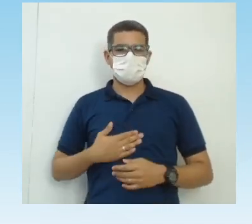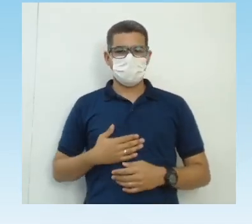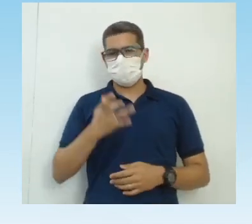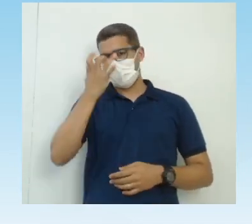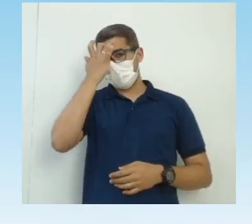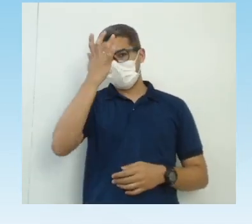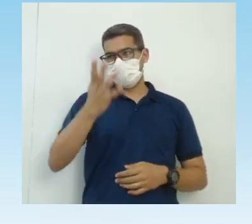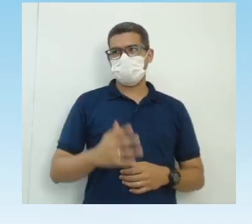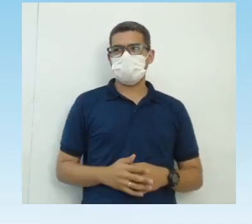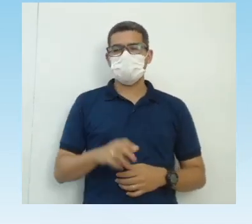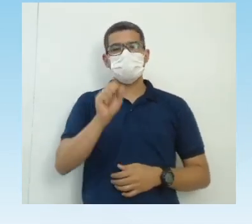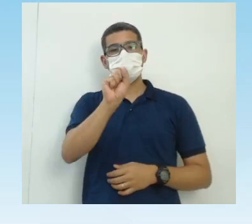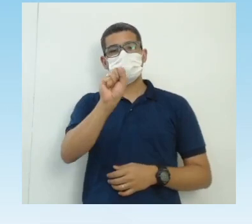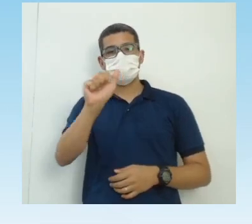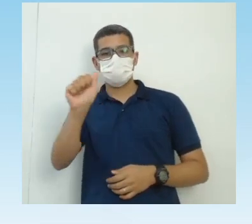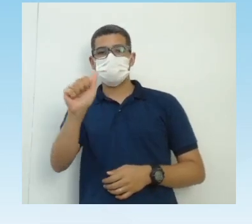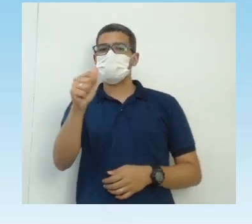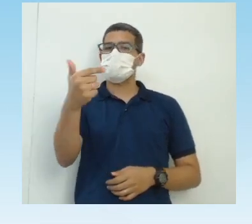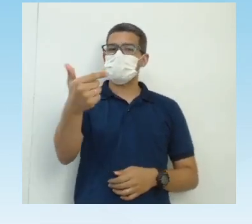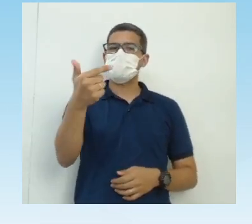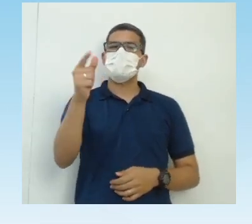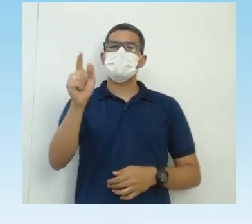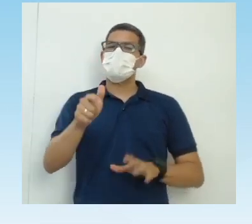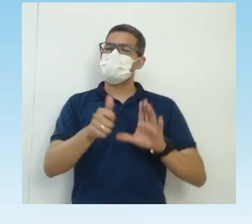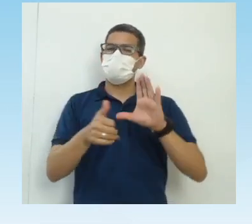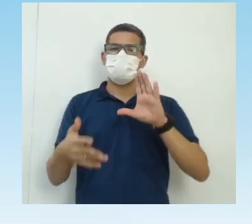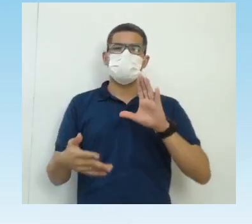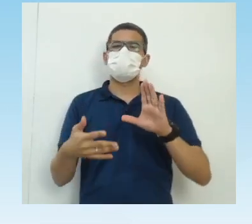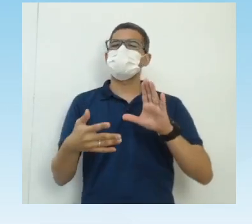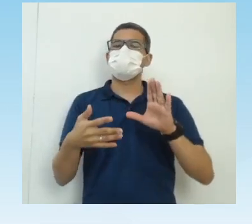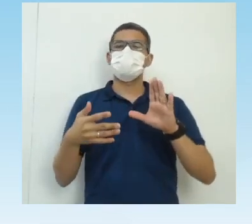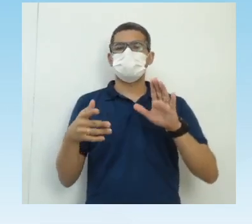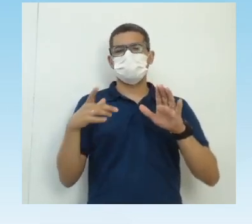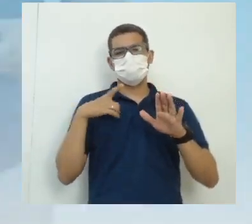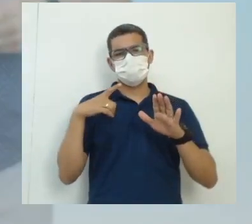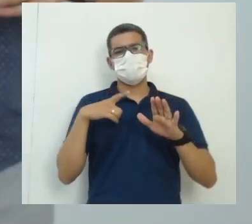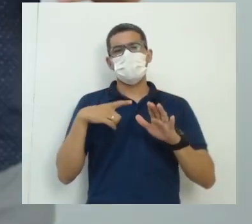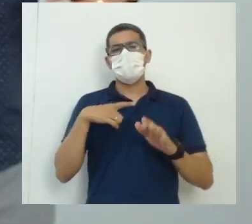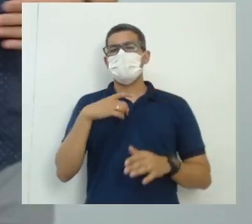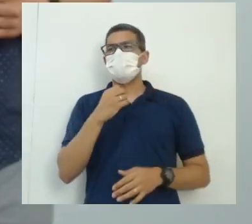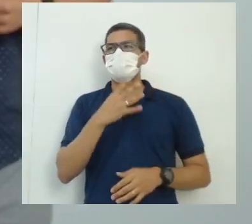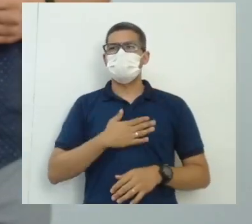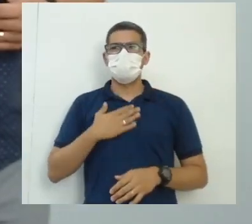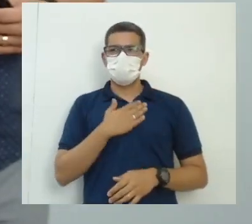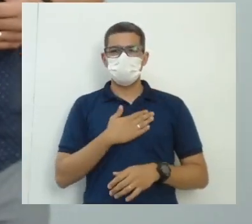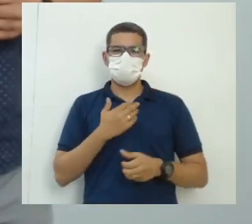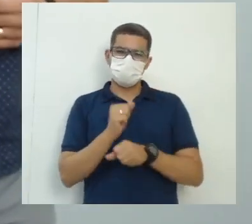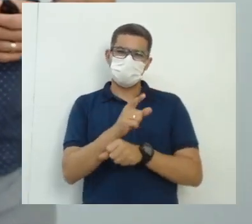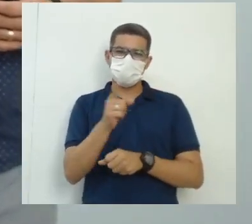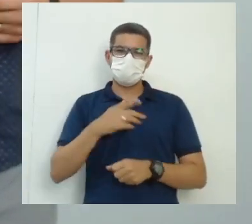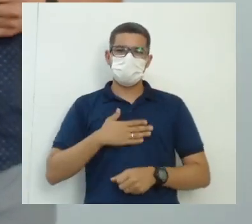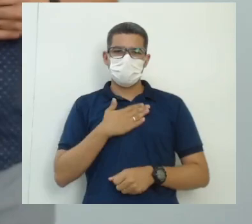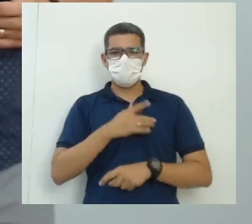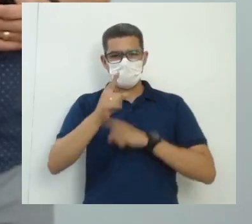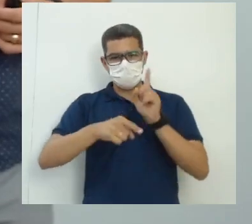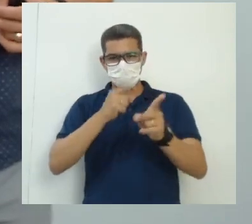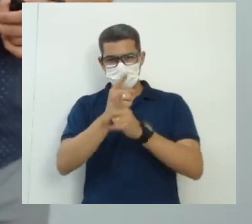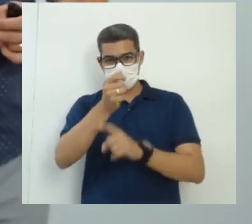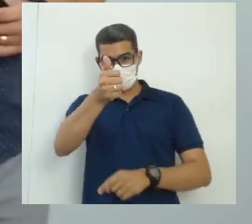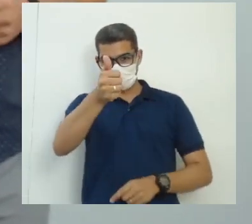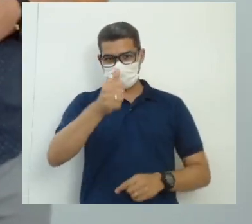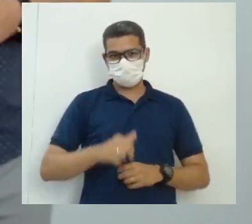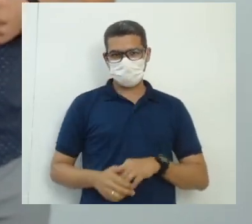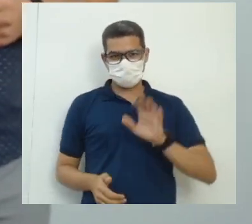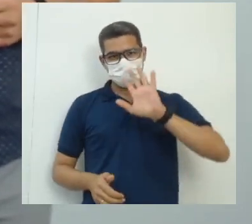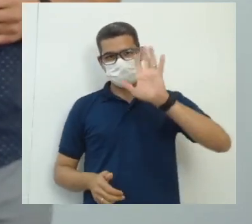fácil de verdade. O SSA2 carrega essa característica. O SSA em si, eu adoro. E é isso. Espero que vocês tenham gostado. E já já a gente faz